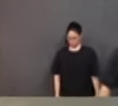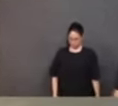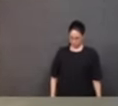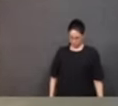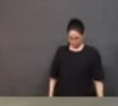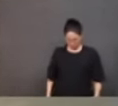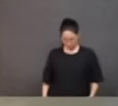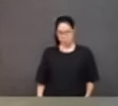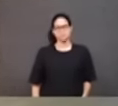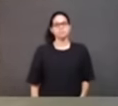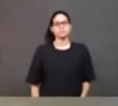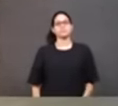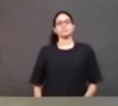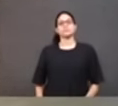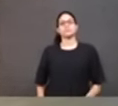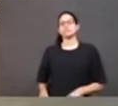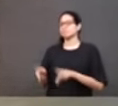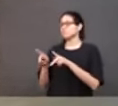Professor Elvésio, eu,